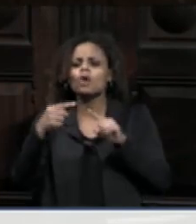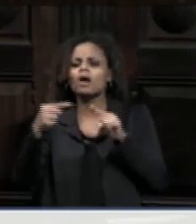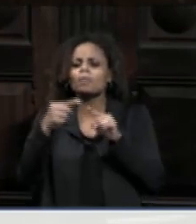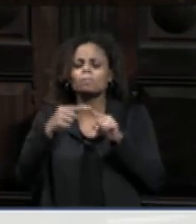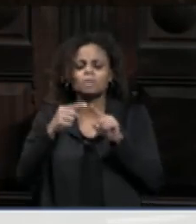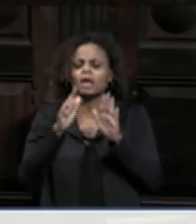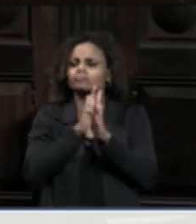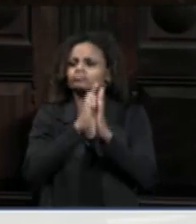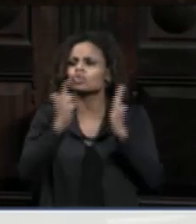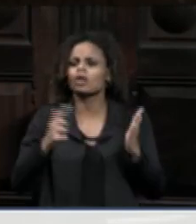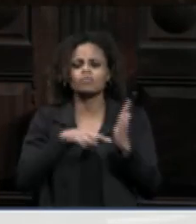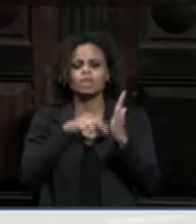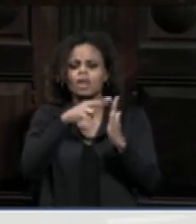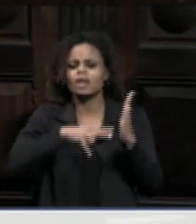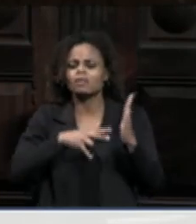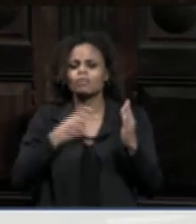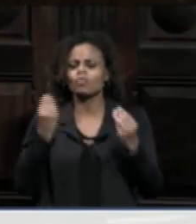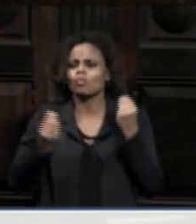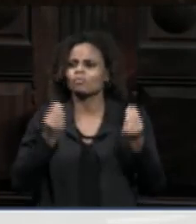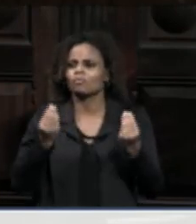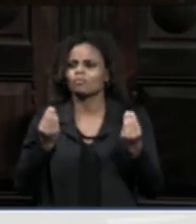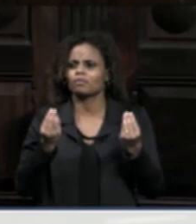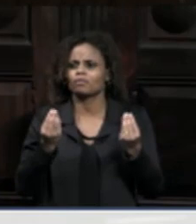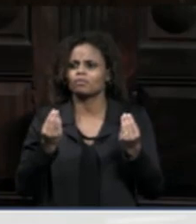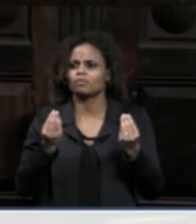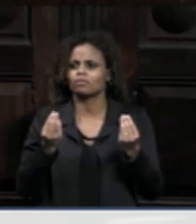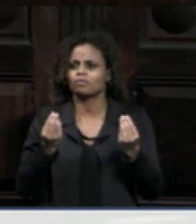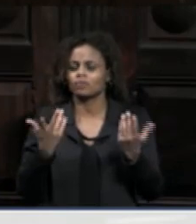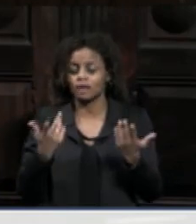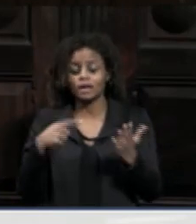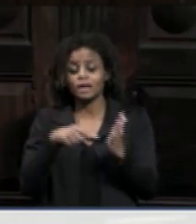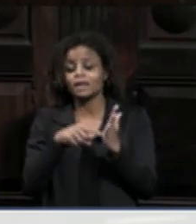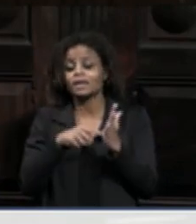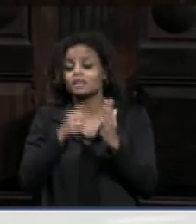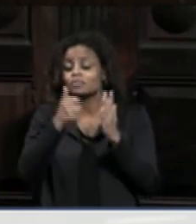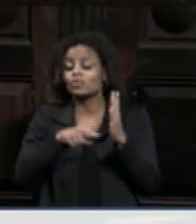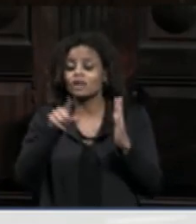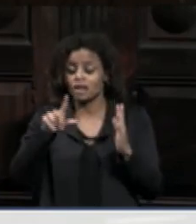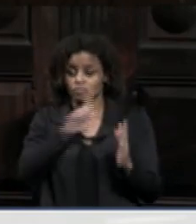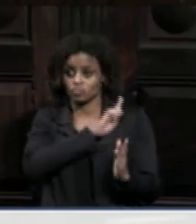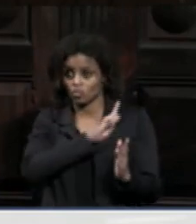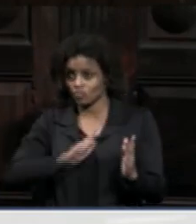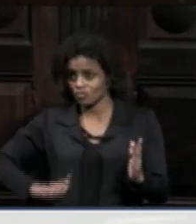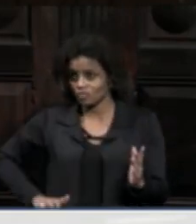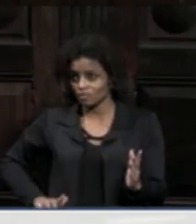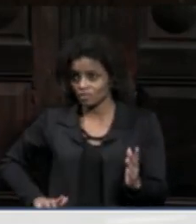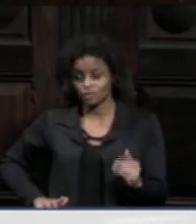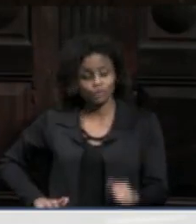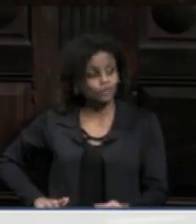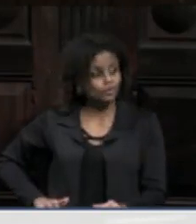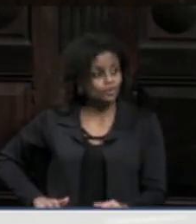de jornal diz que a reação do governador